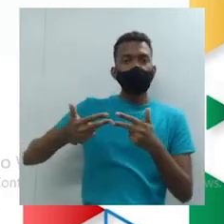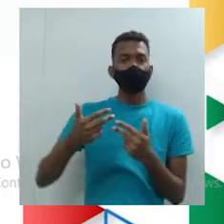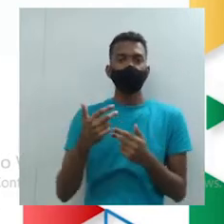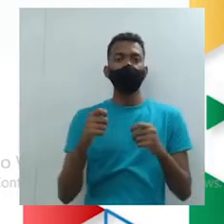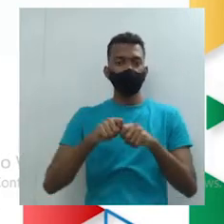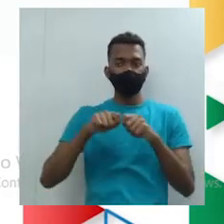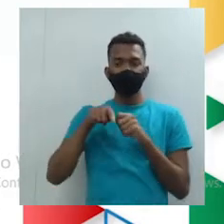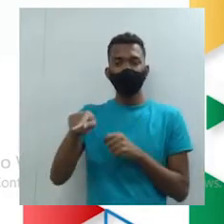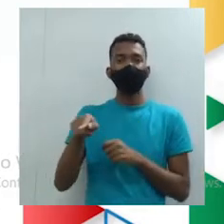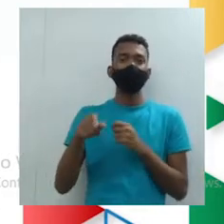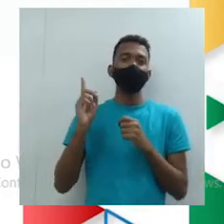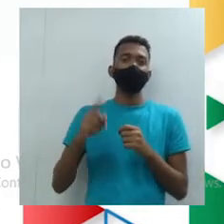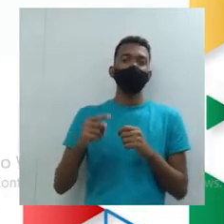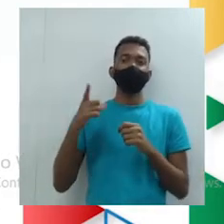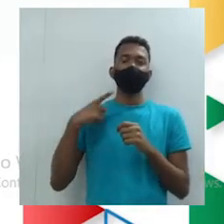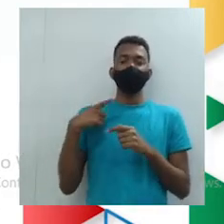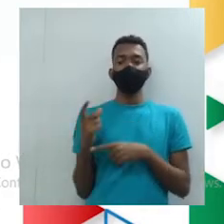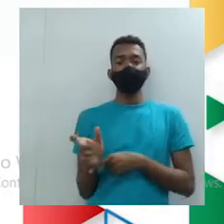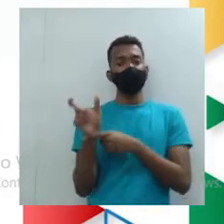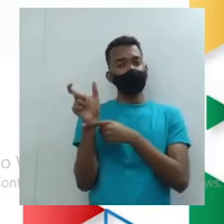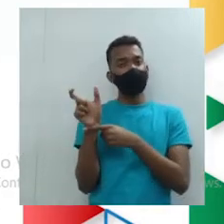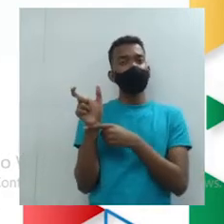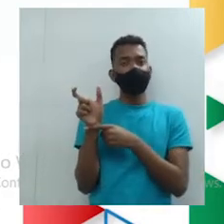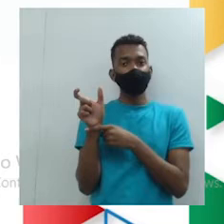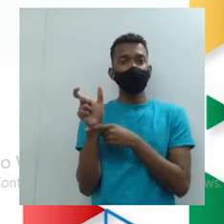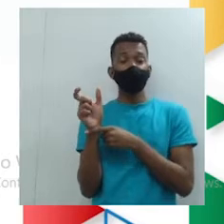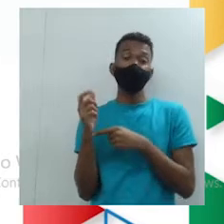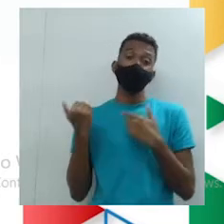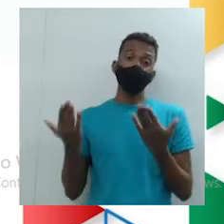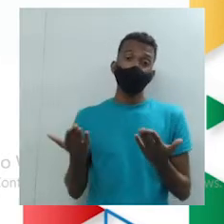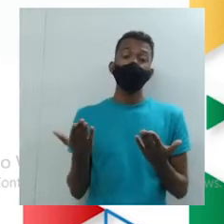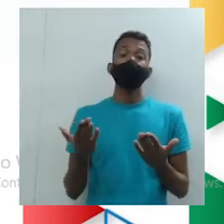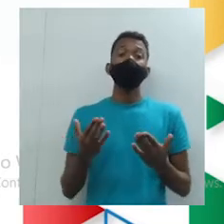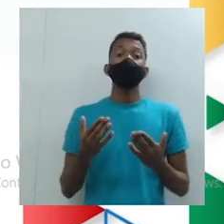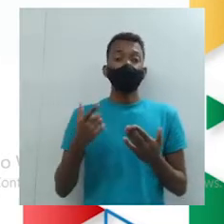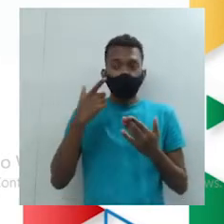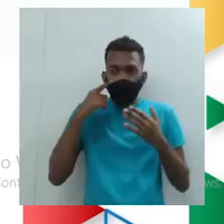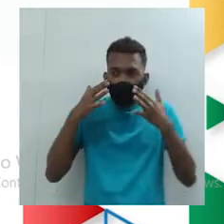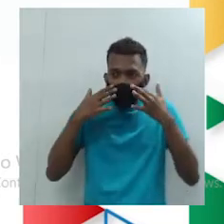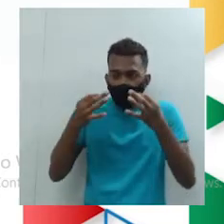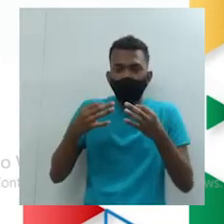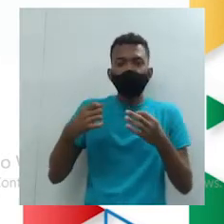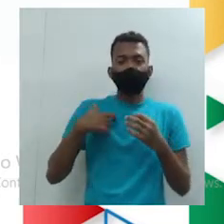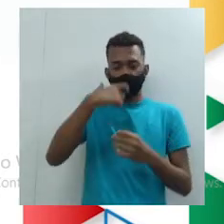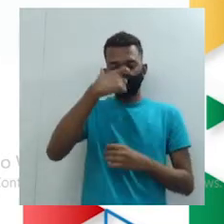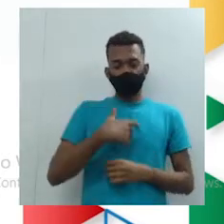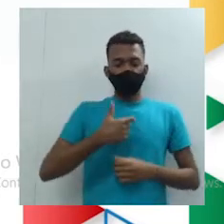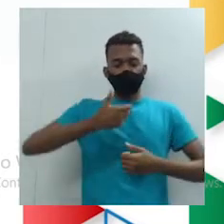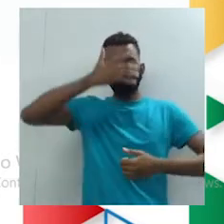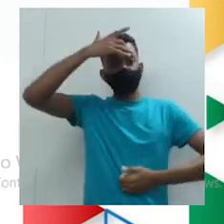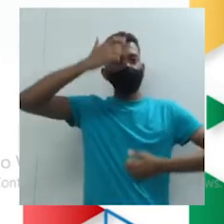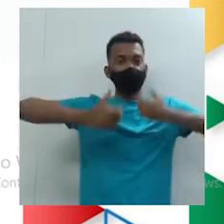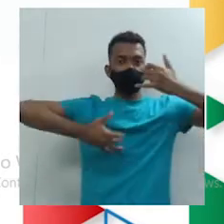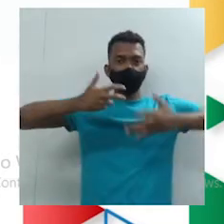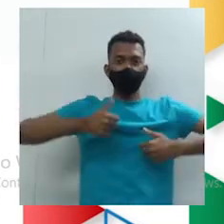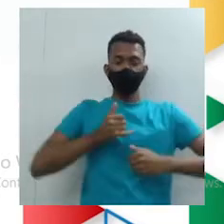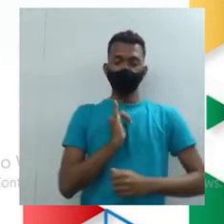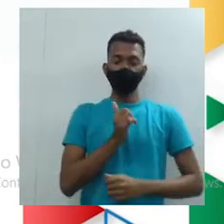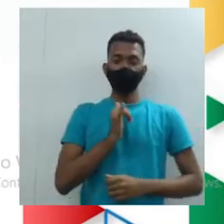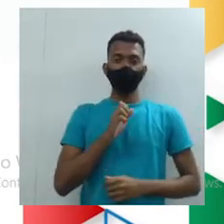título do poema é A Palavra. E observem aí, pessoal, que o eu lírico, a voz que fala no